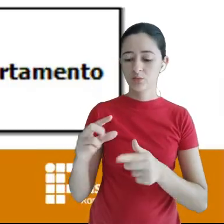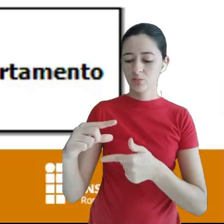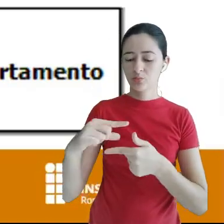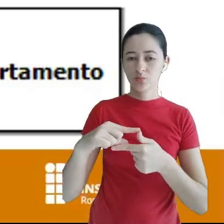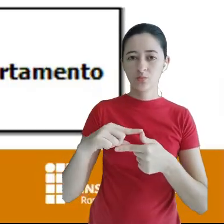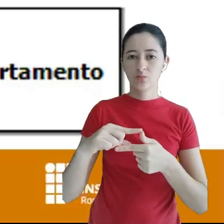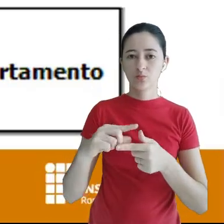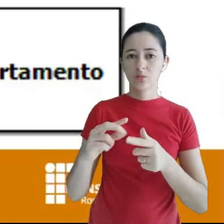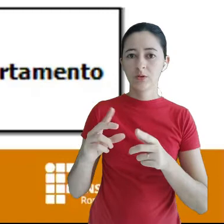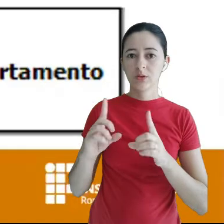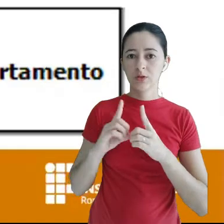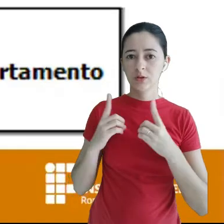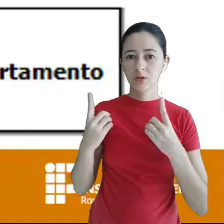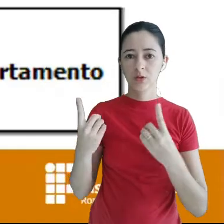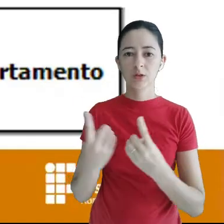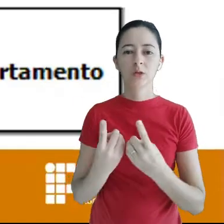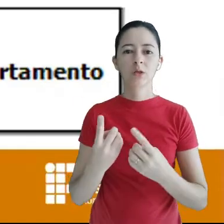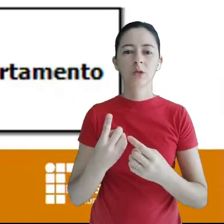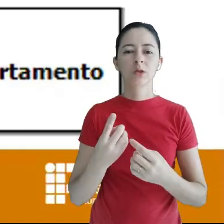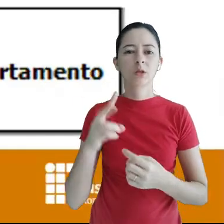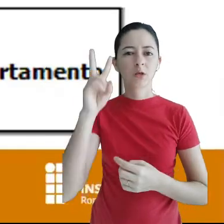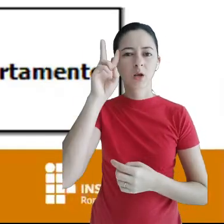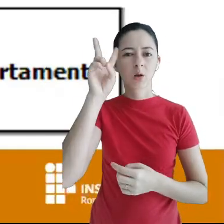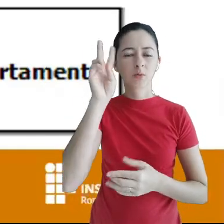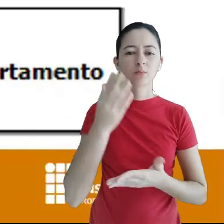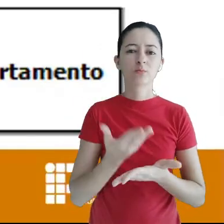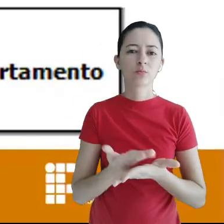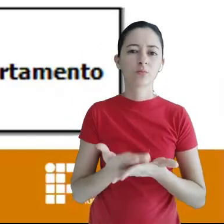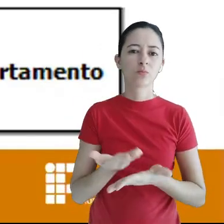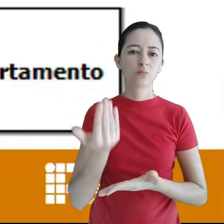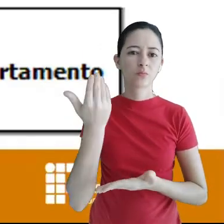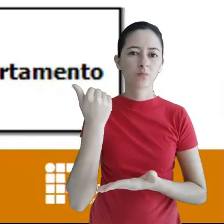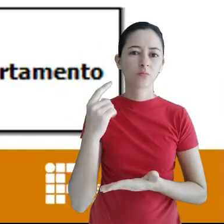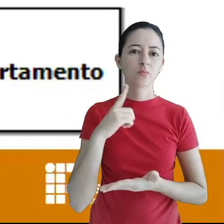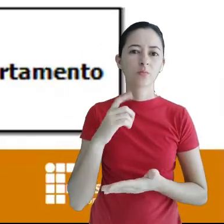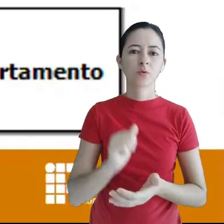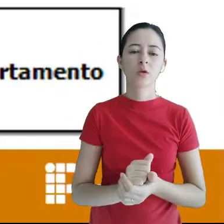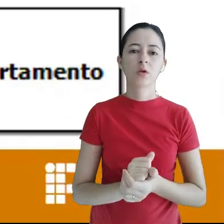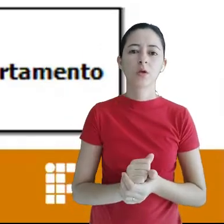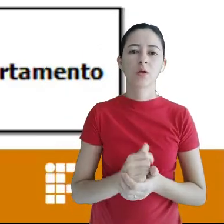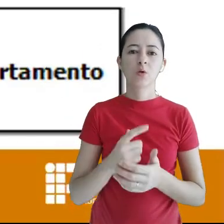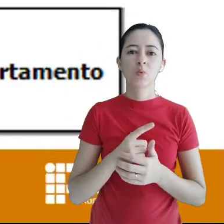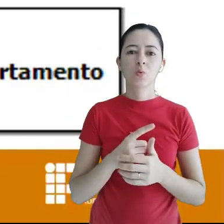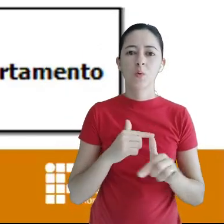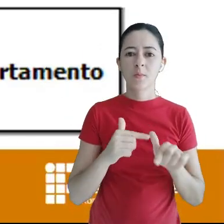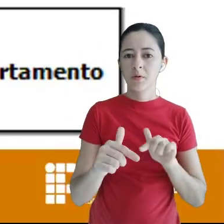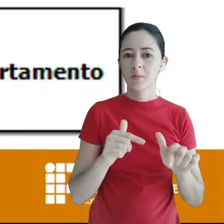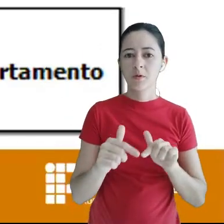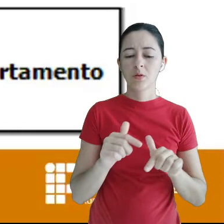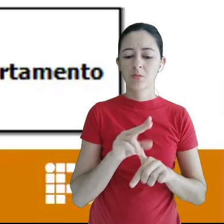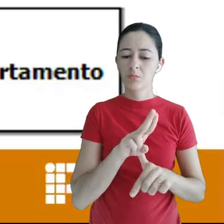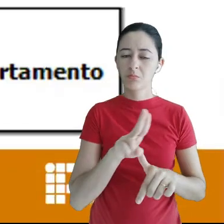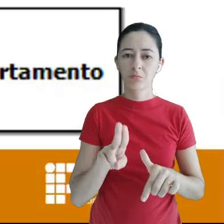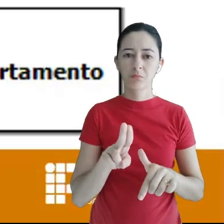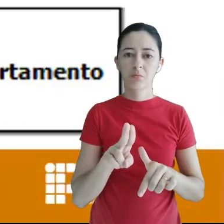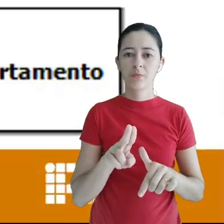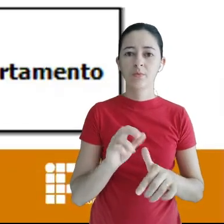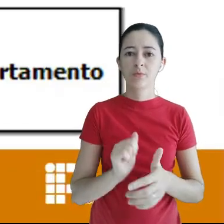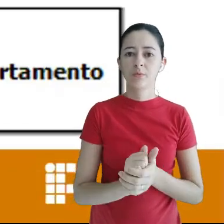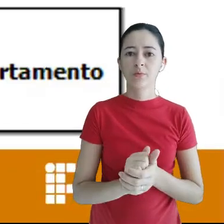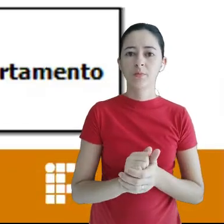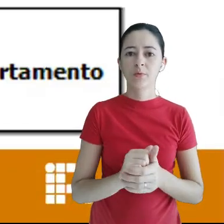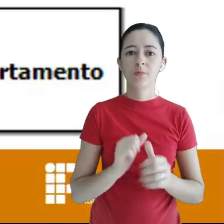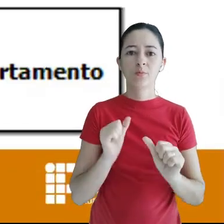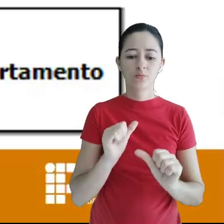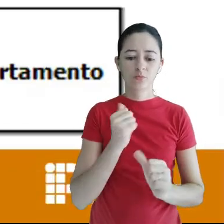departamento. Lembrando que desde a aula passada, a gente tinha levantado ER empregado, eu substituí empregado para funcionário, ok? É a mesma coisa, tá?